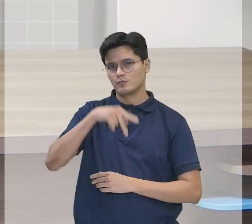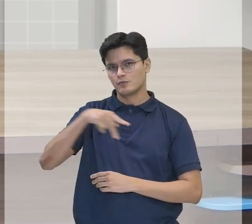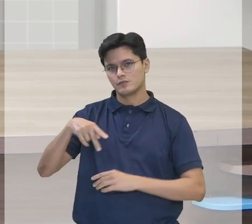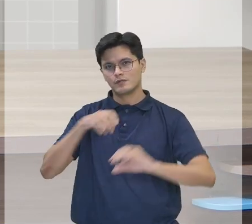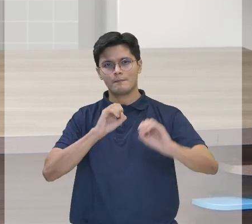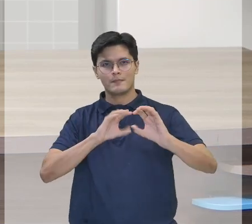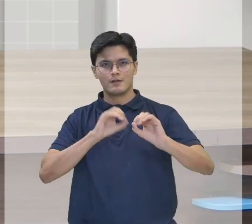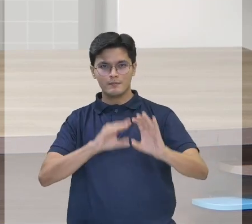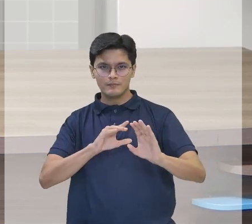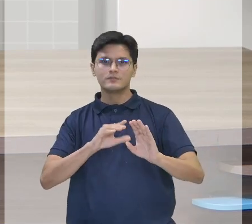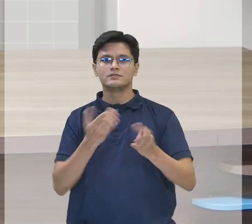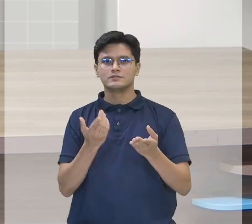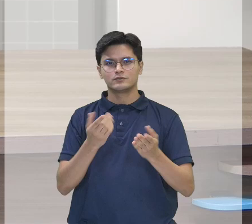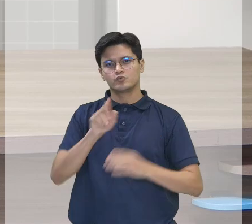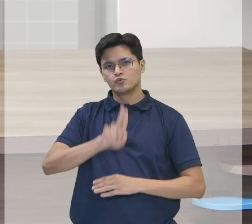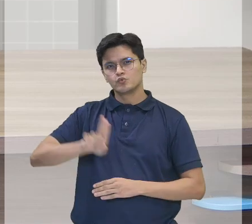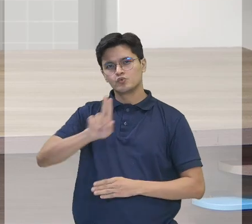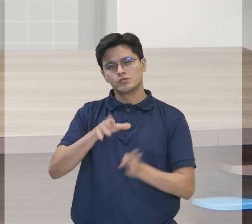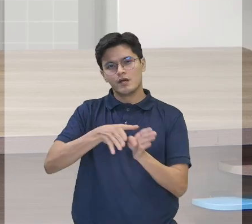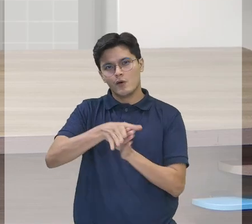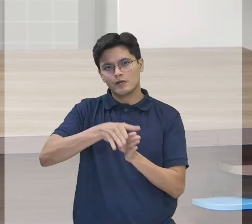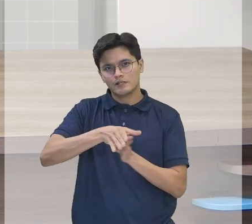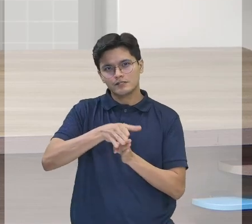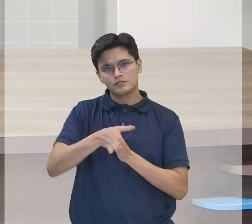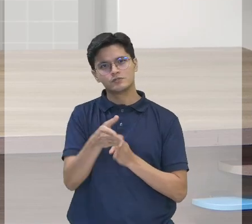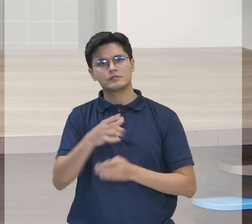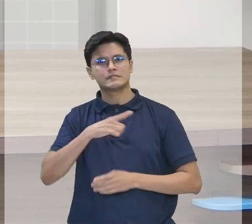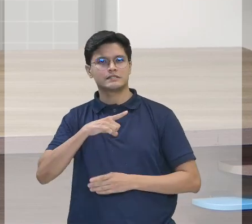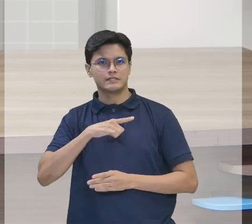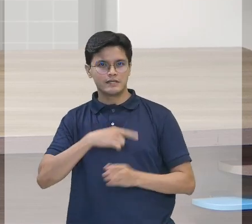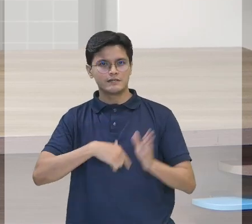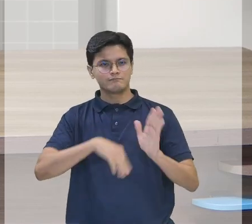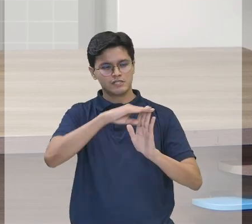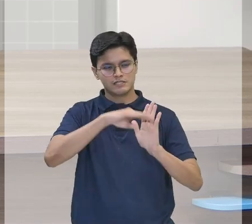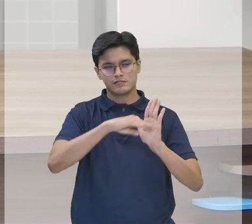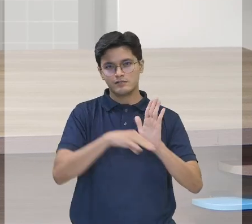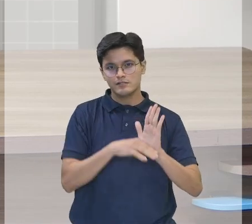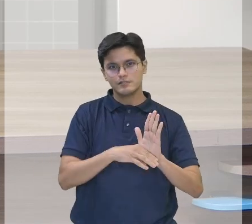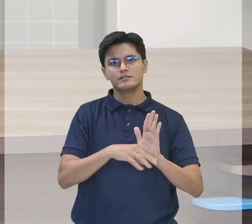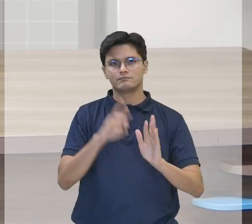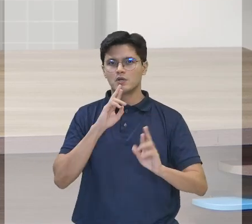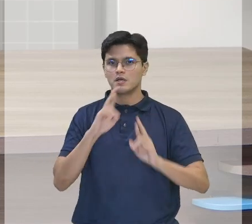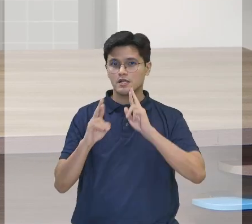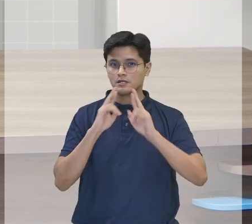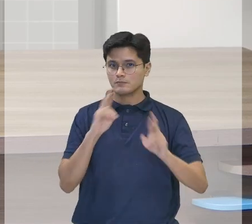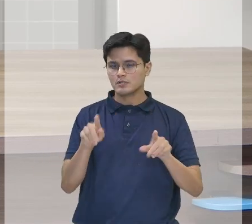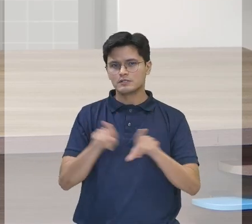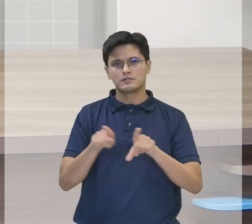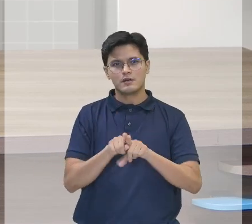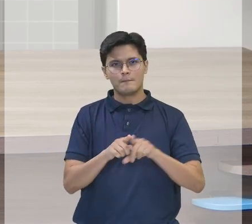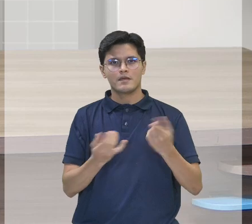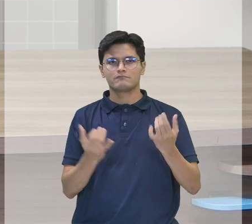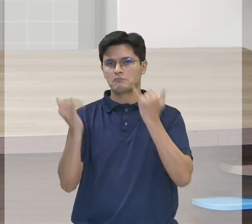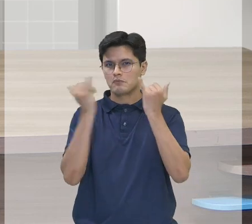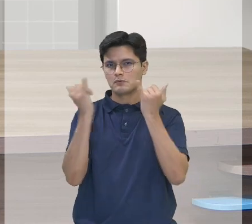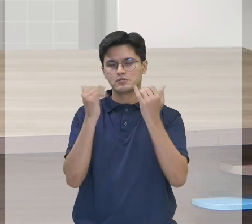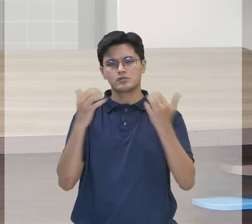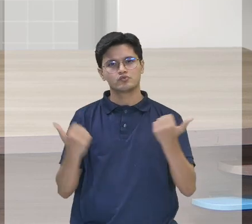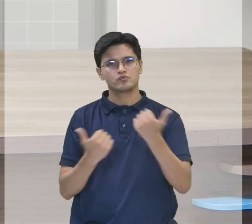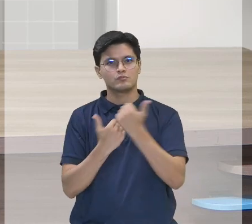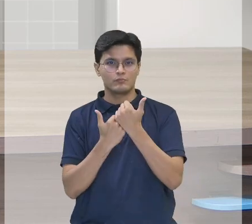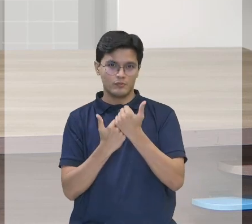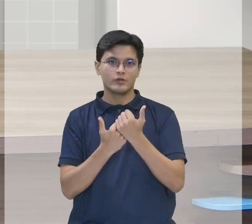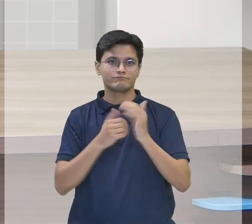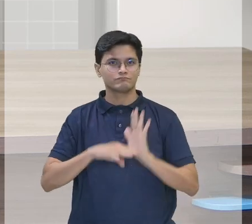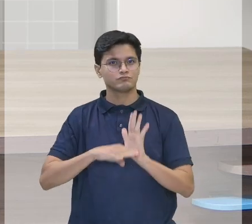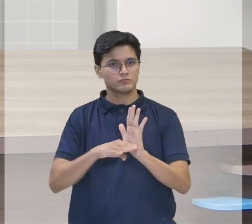ali as orientações, o gabarito e todas as outras informações de suporte para que você, professor presencial, tenha